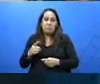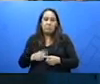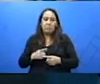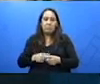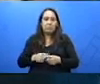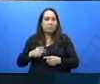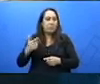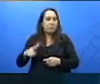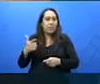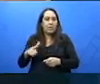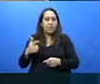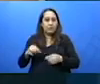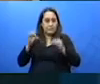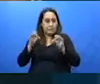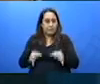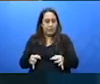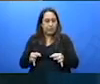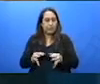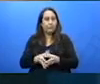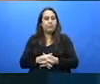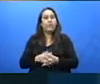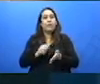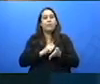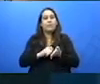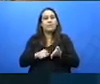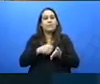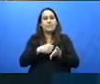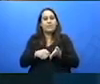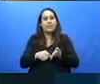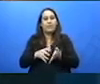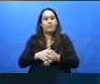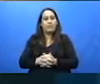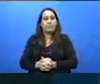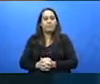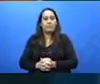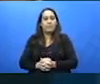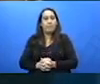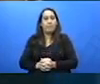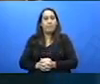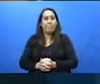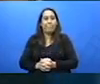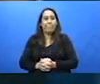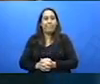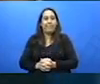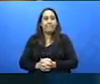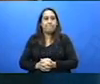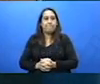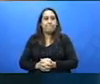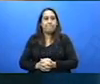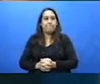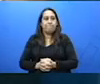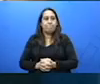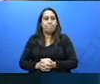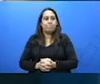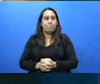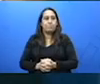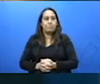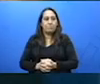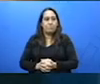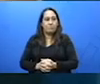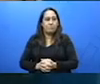naquela época, certo? Então, vamos escrever, lápis de escrever na mão. Vamos lá. Vamos